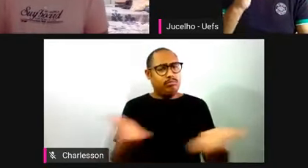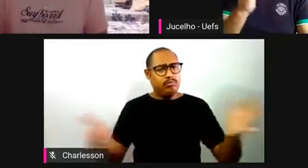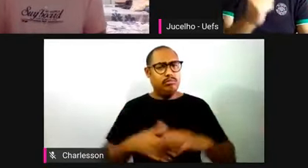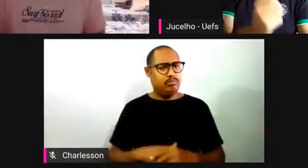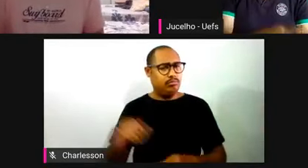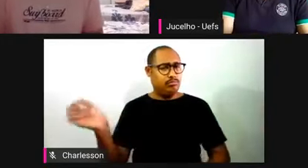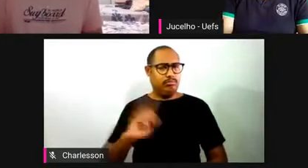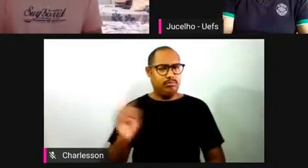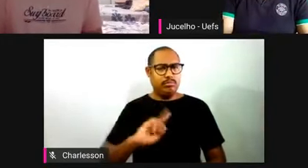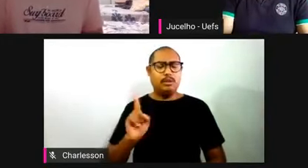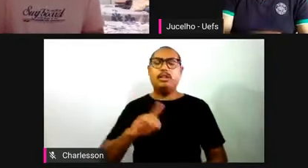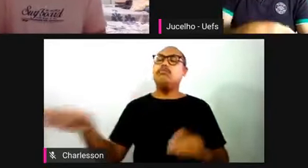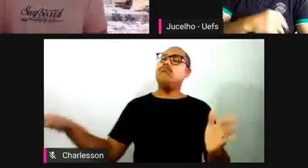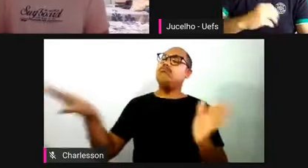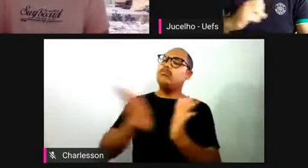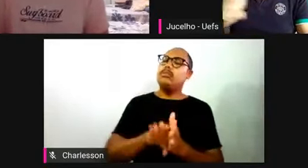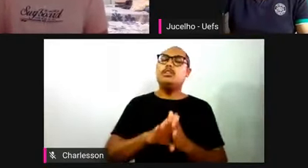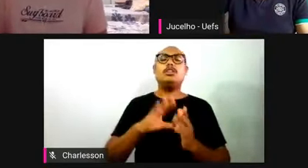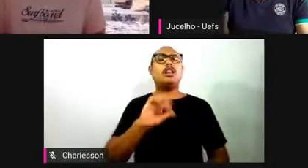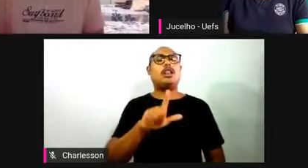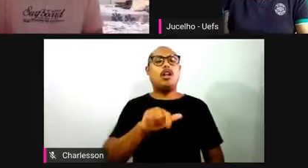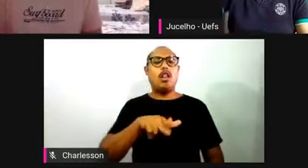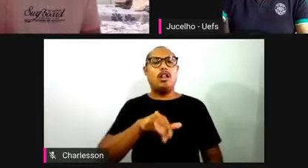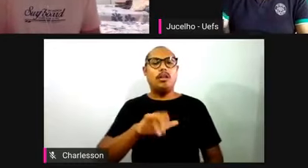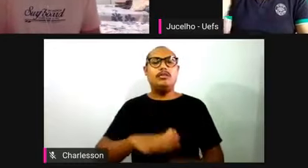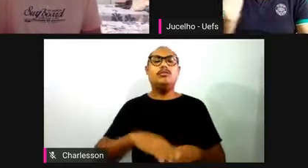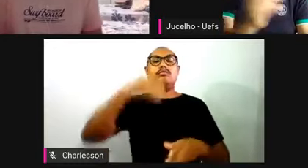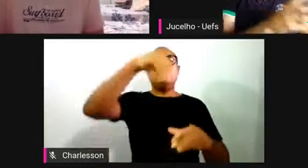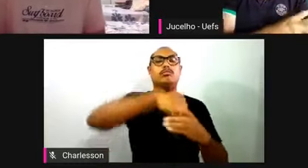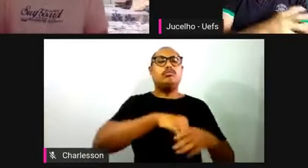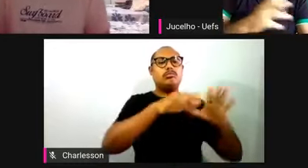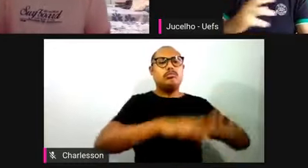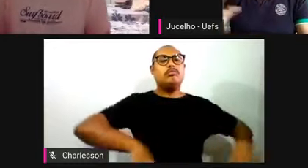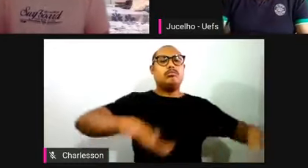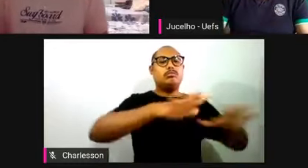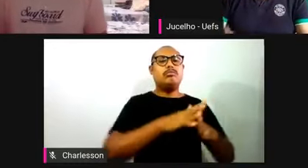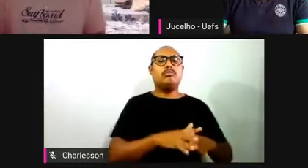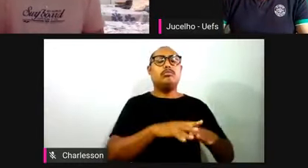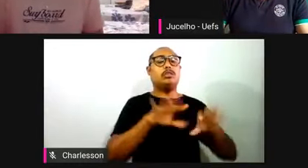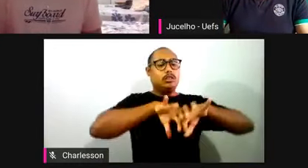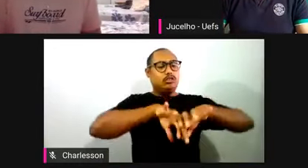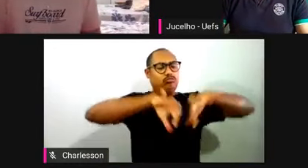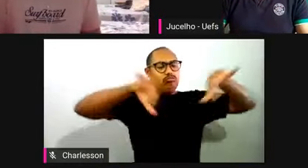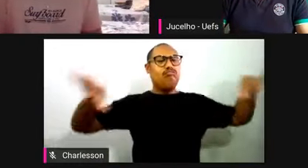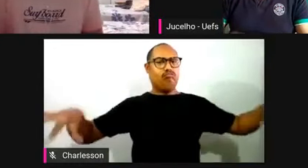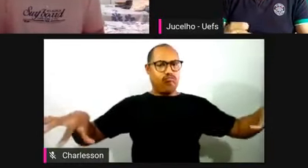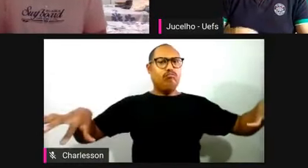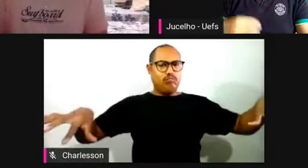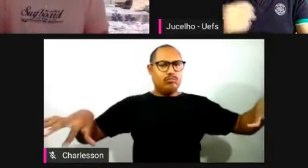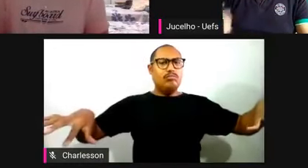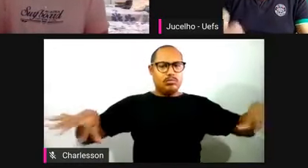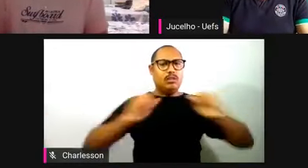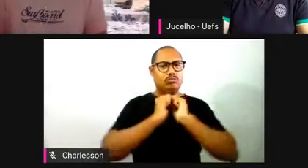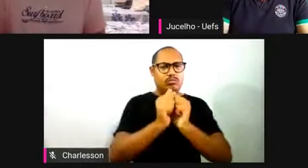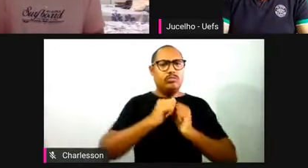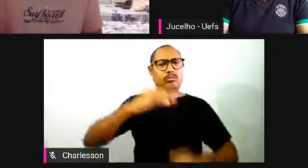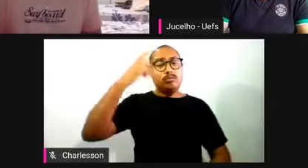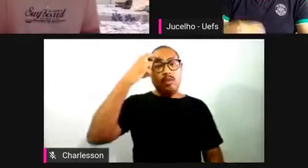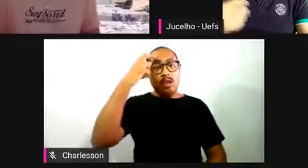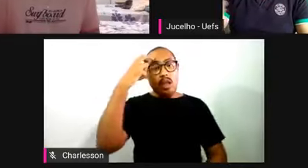seja, tinham que chegar na colônia e ser colocados para distantes um do outro, para que a cultura